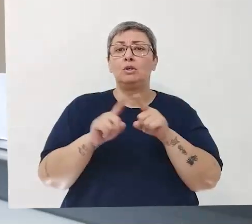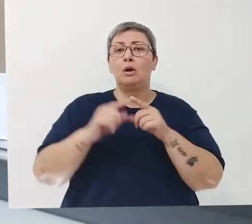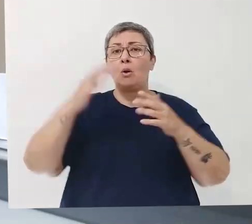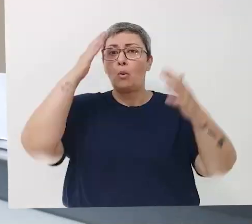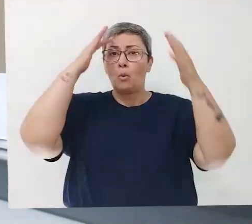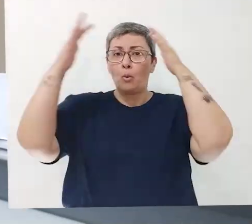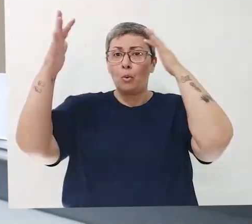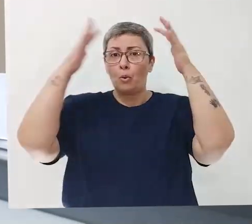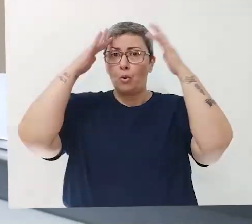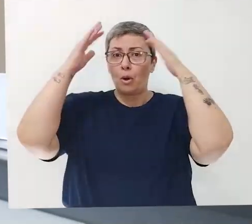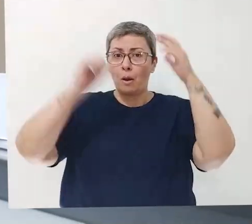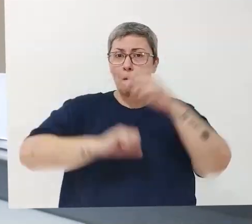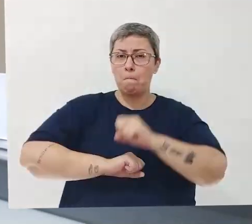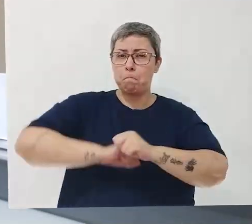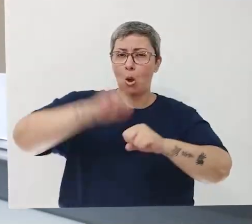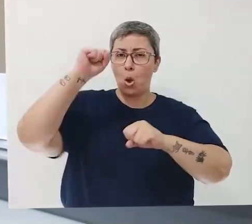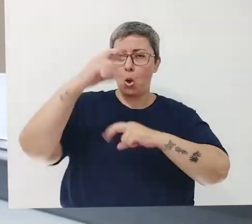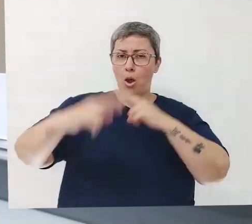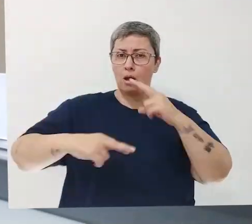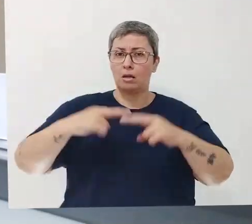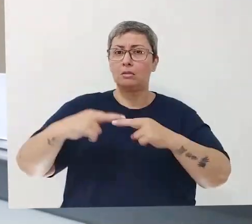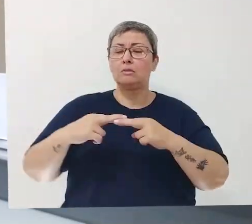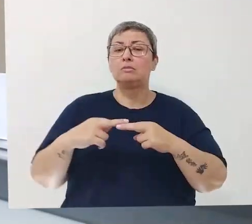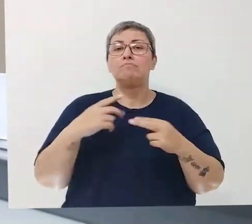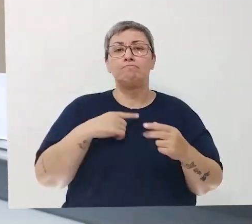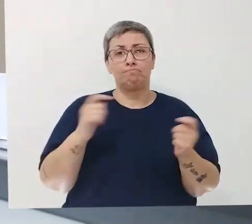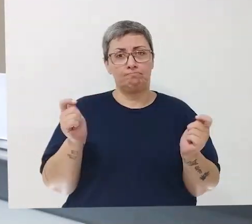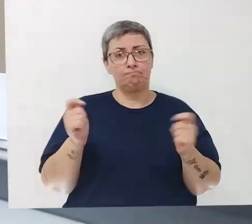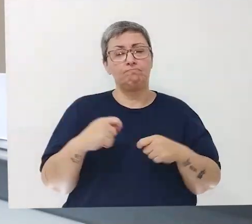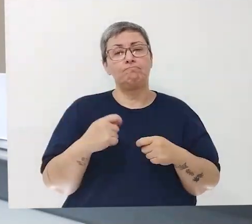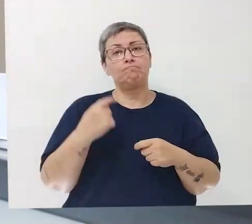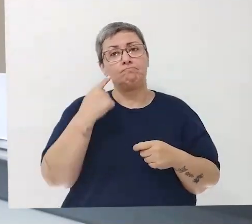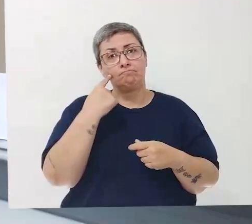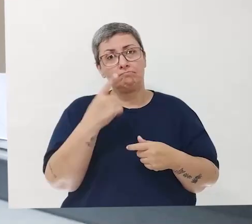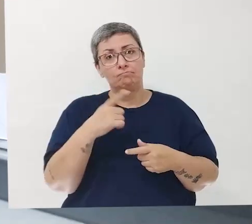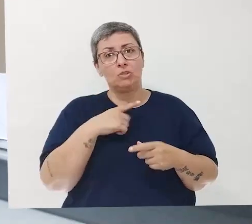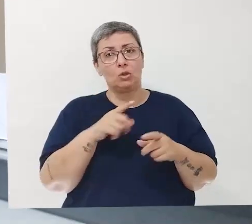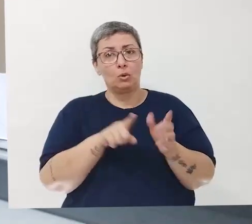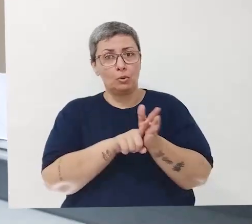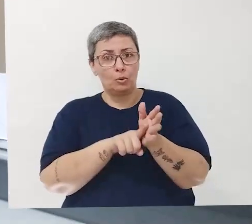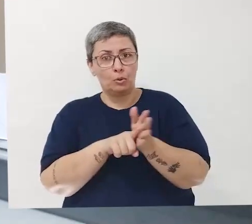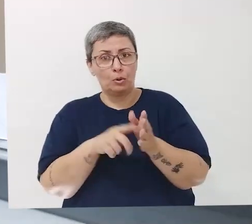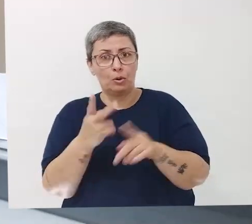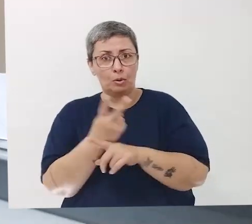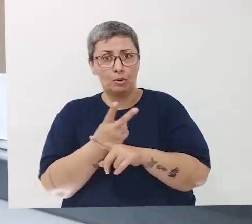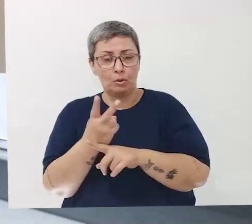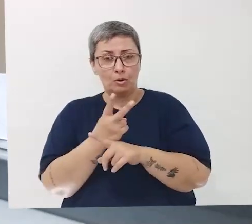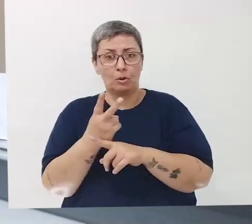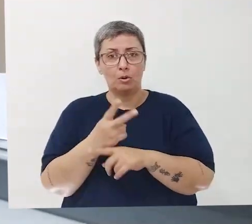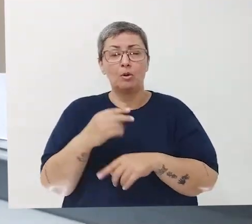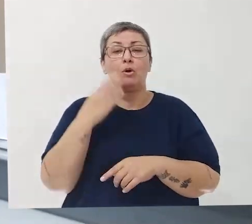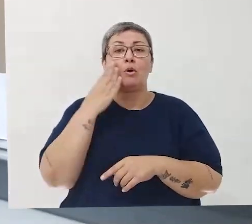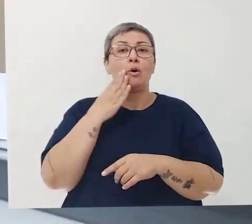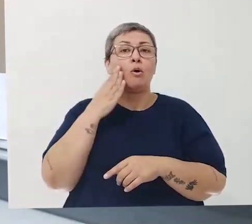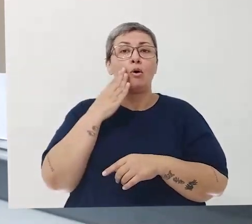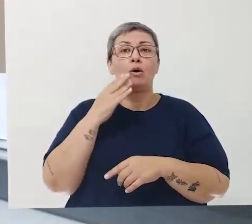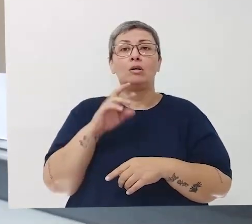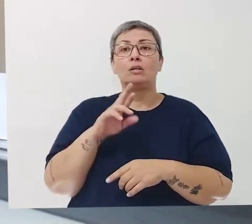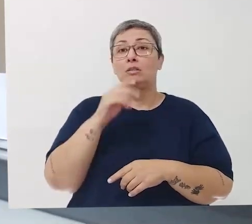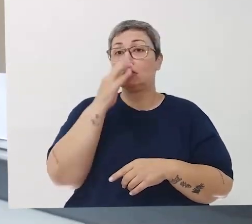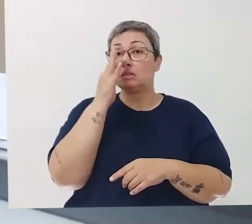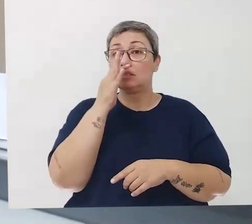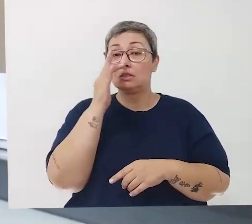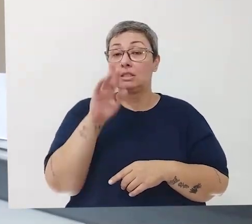refletir sobre a bomba atômica. Vale a pena procurar, tá? Rosa de Hiroshima, do grupo